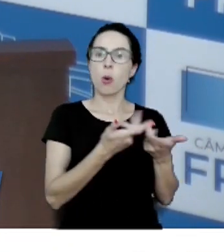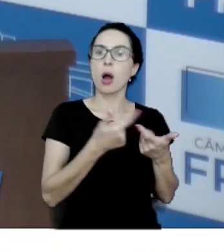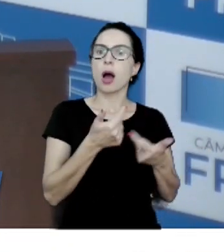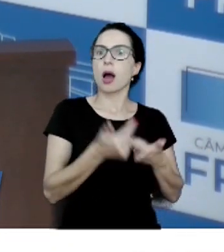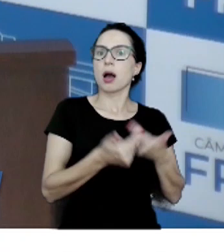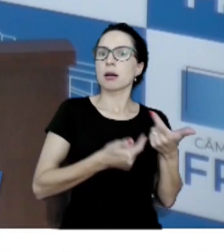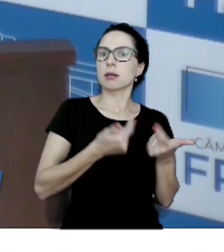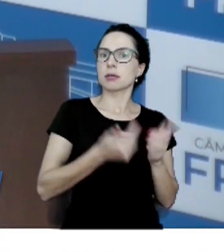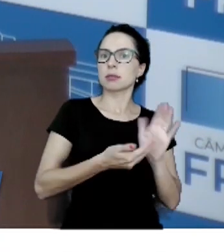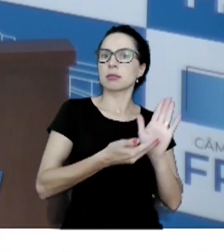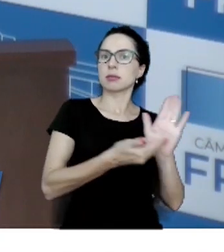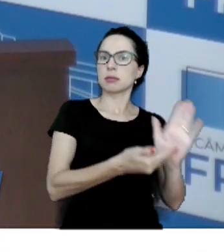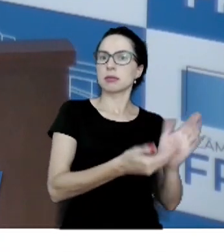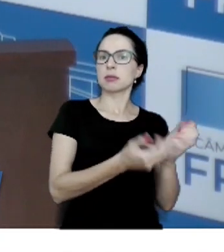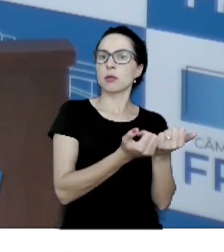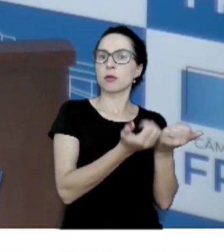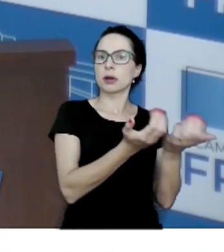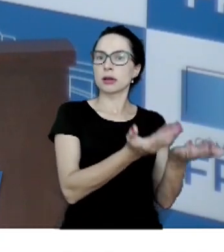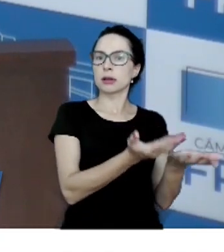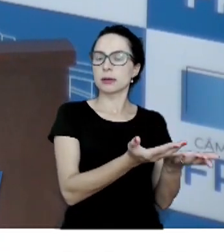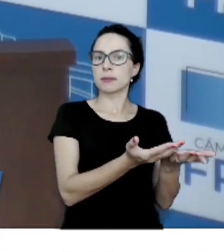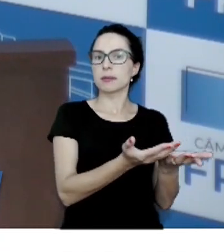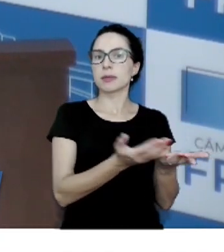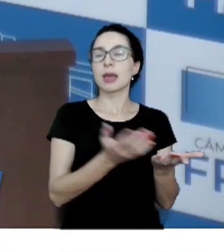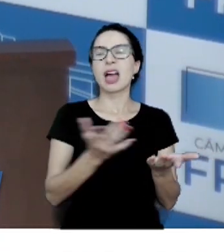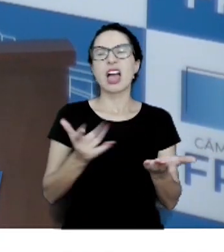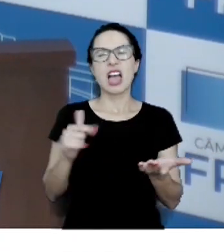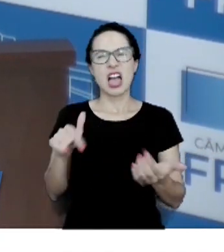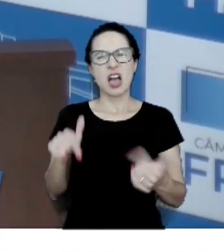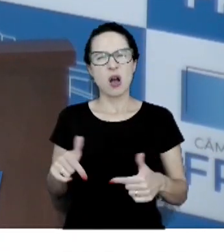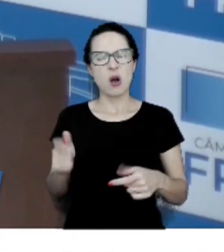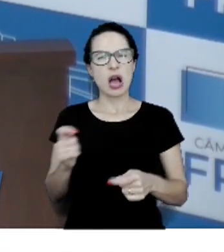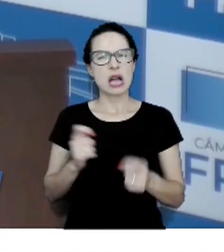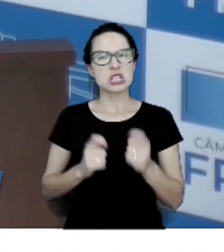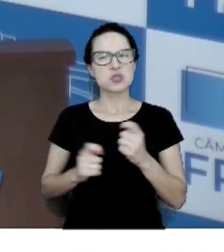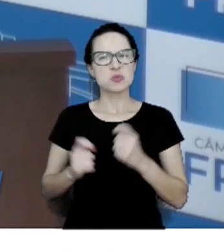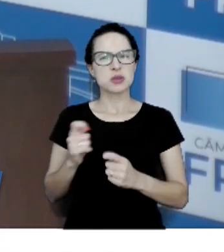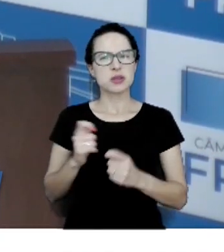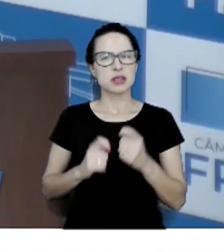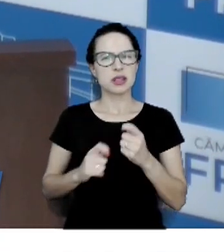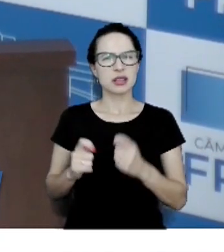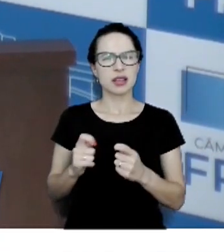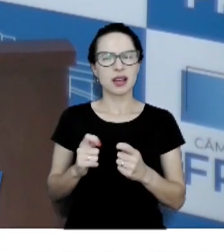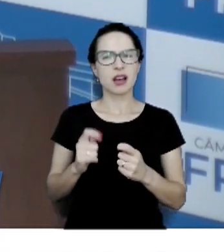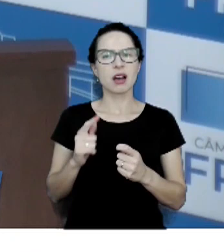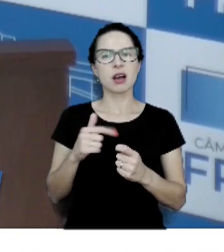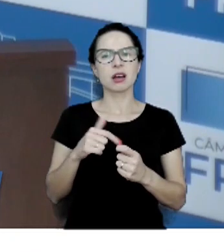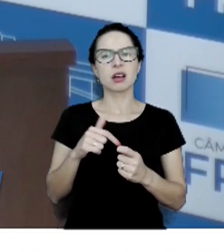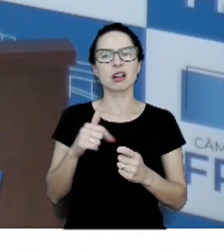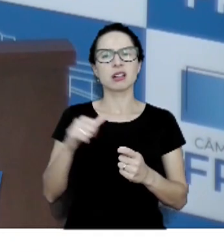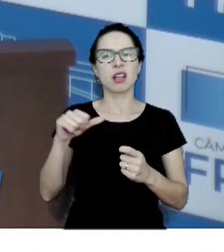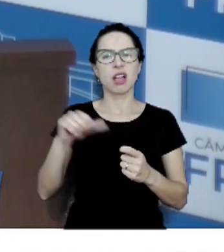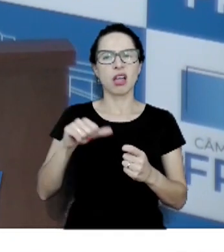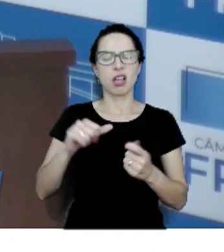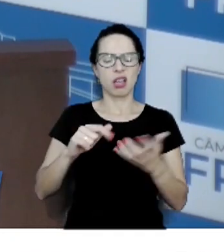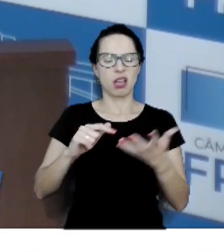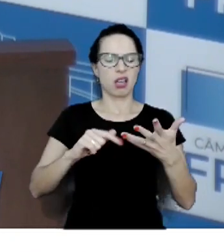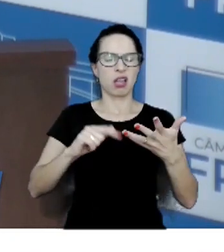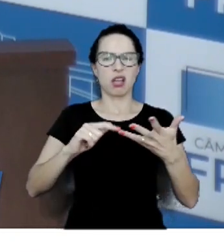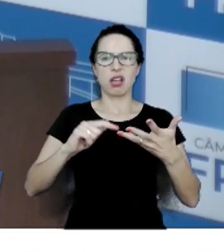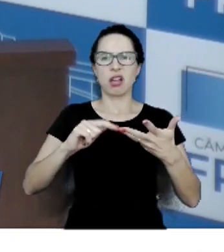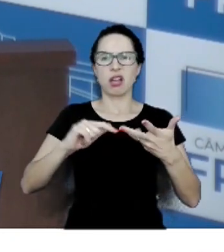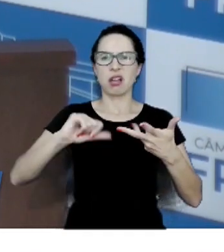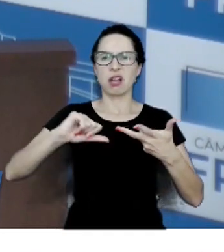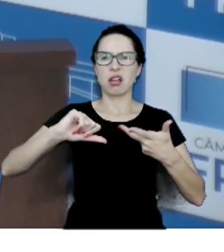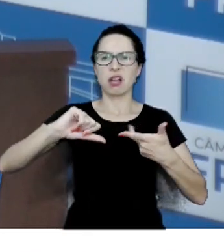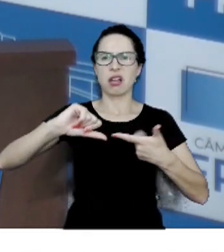prestado. Uma administração que está capenga em várias áreas,